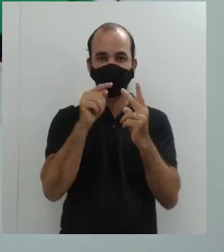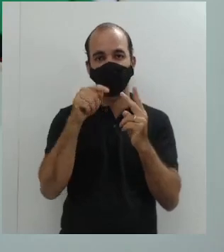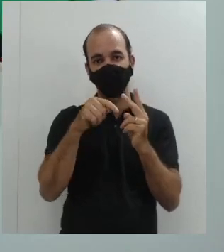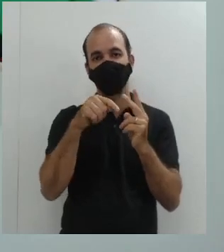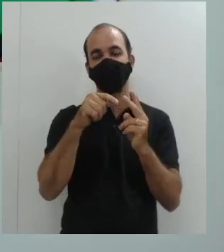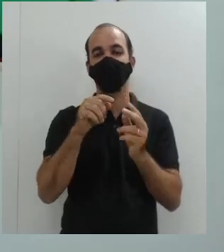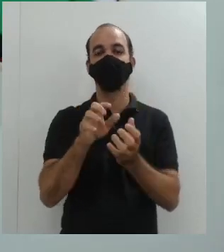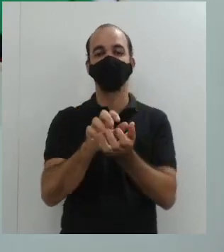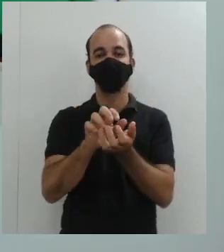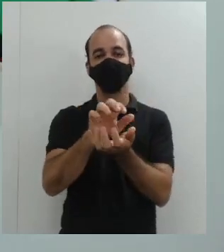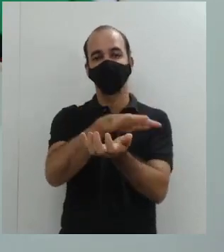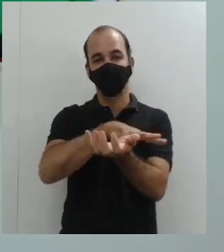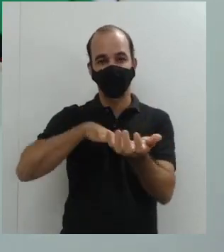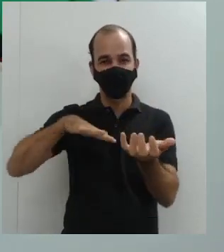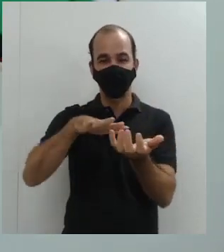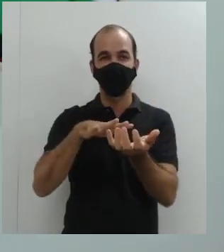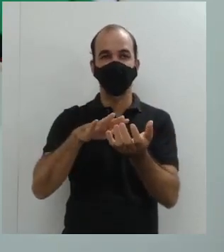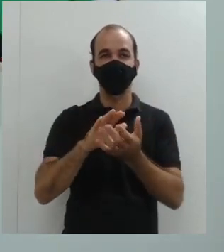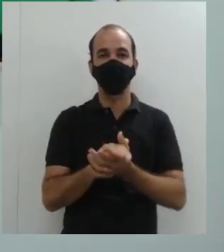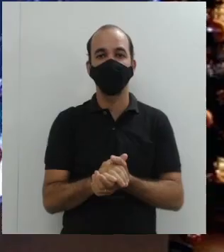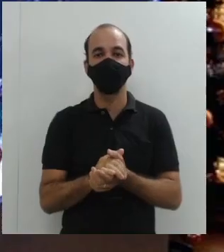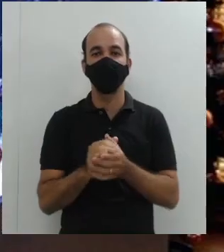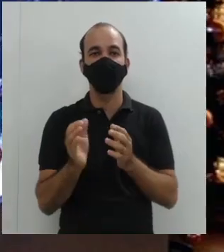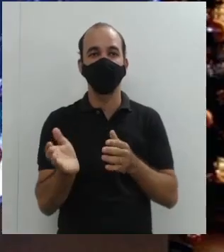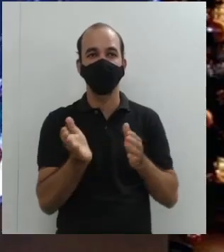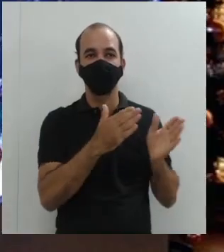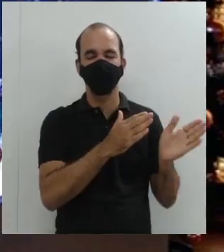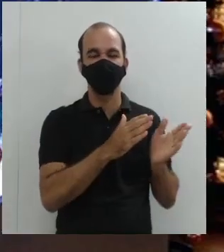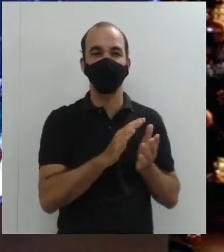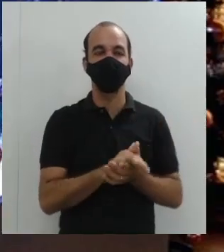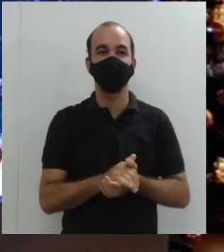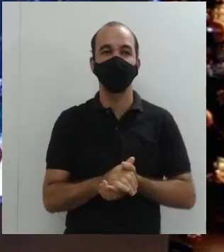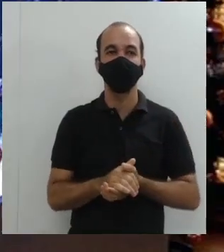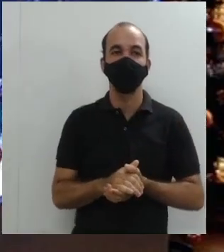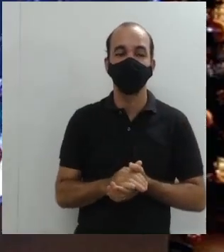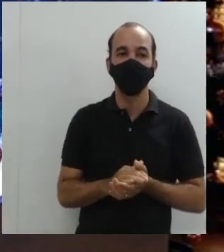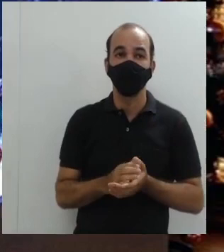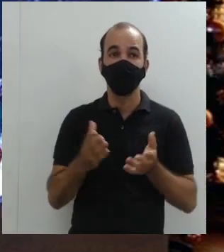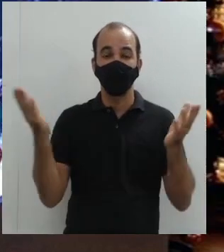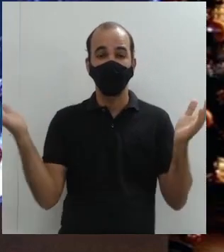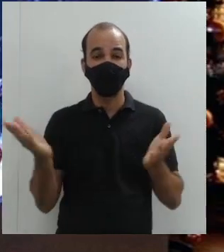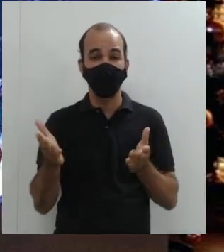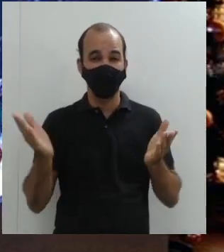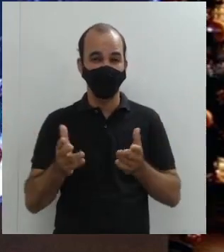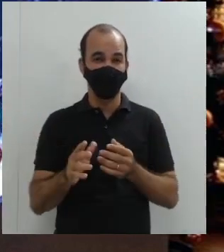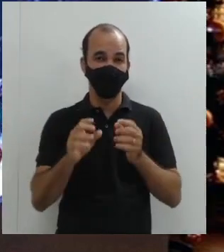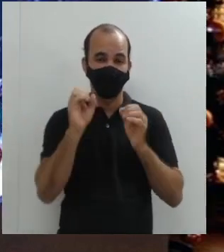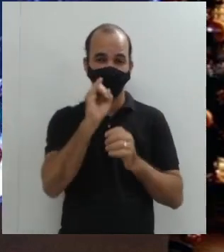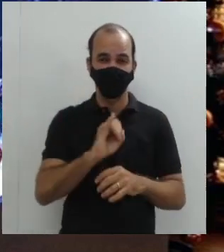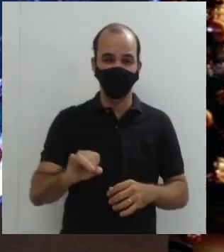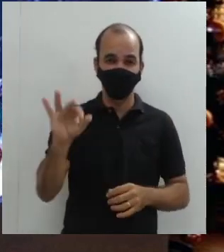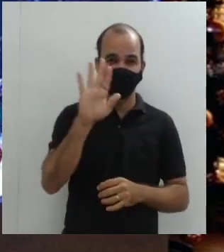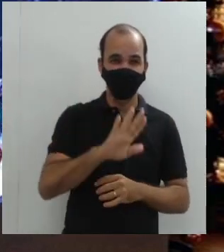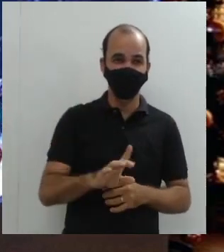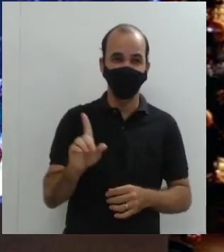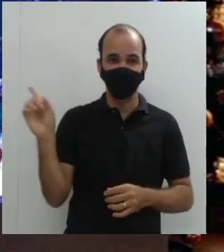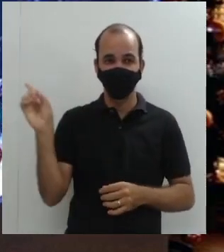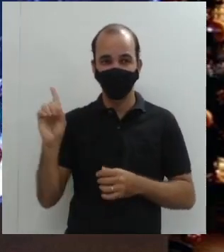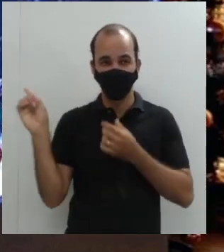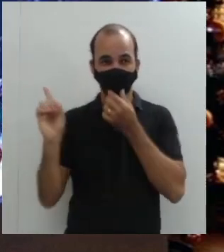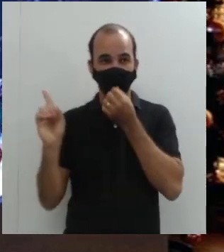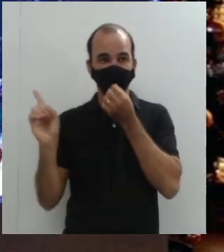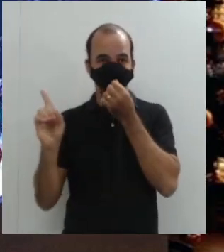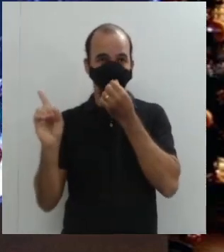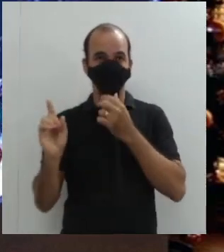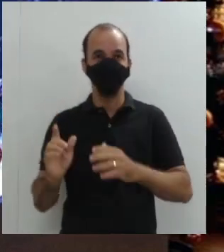de Pernambuco, beleza? Então, vem comigo, Robertão, tela geral, e eu vou agora para essa figura show de bola, galera. Você percebe aí